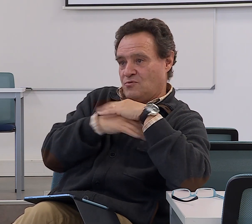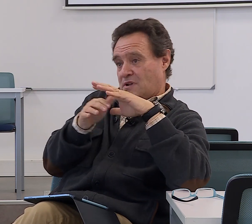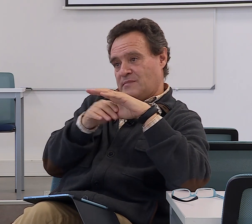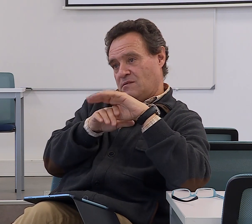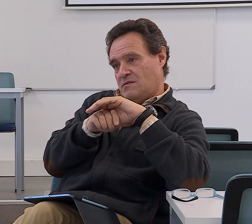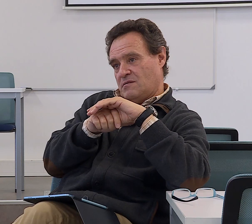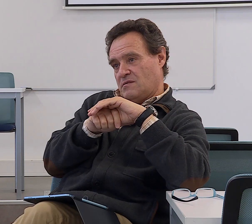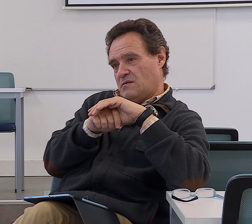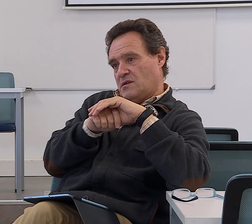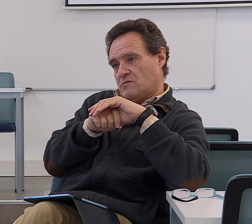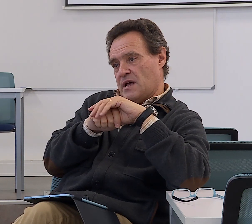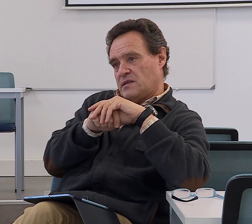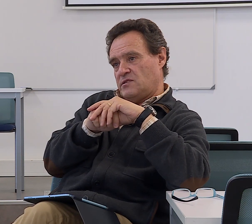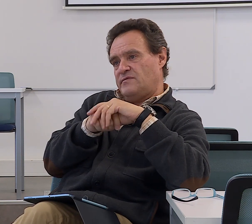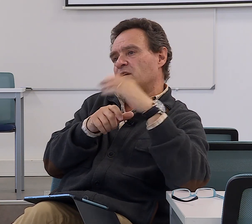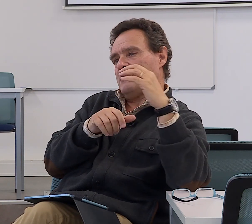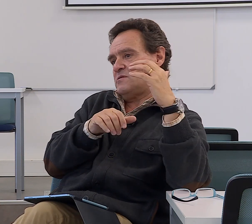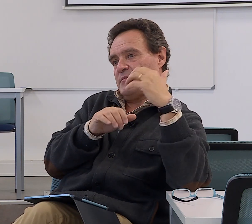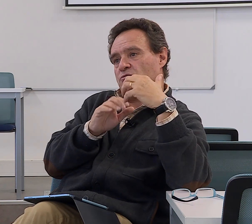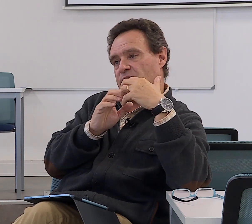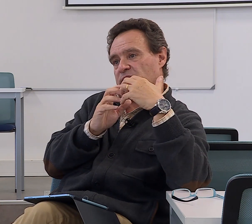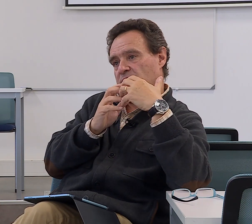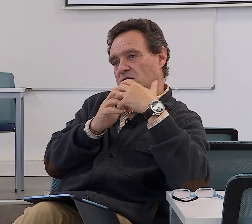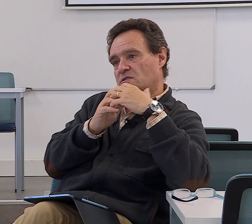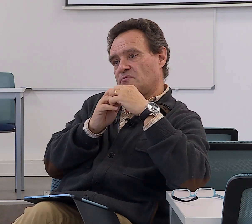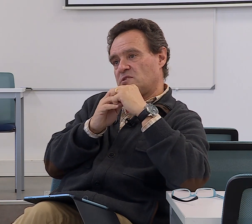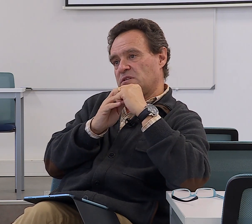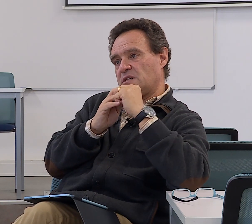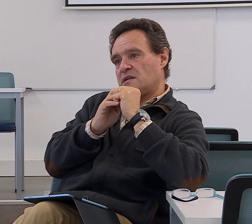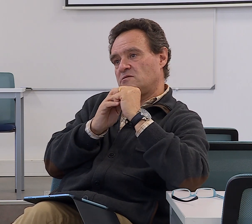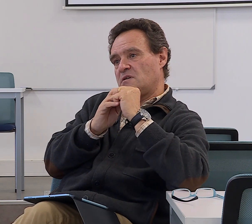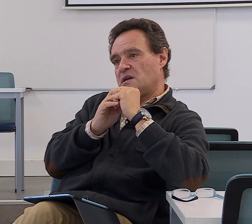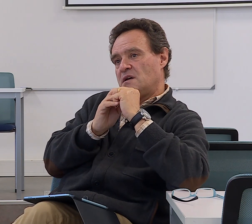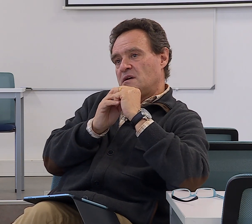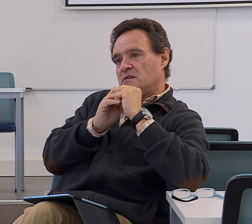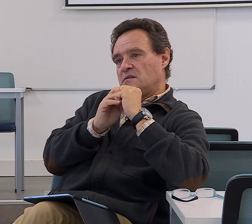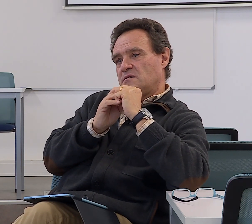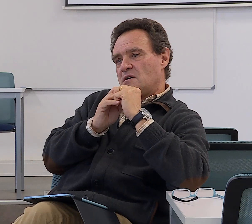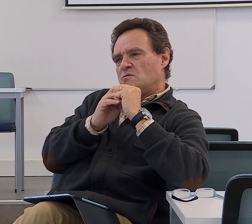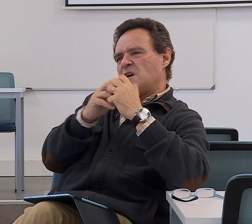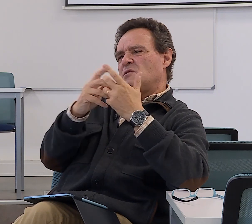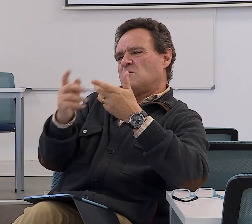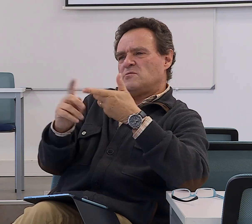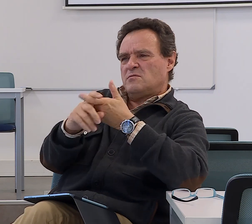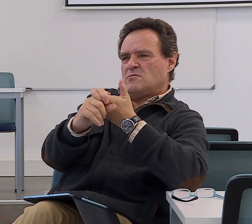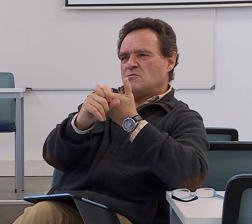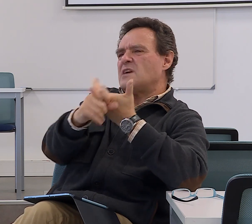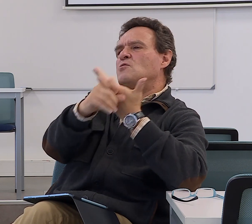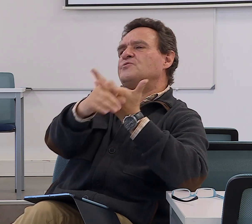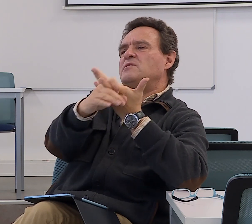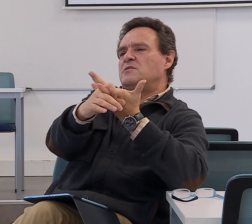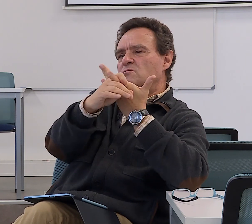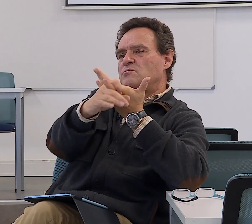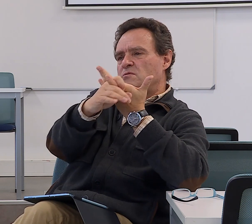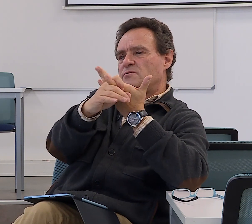são totalmente ignoradas. E vieram ao de cima todas essas fragilidades, não é? De o que é o nosso, o que é